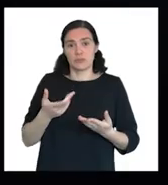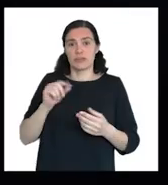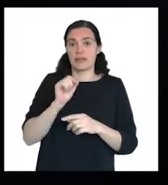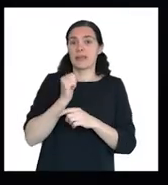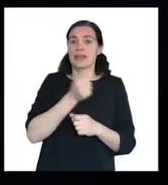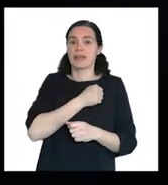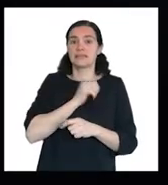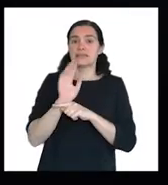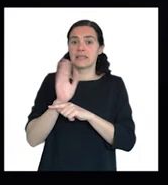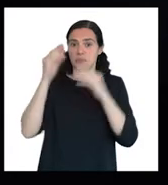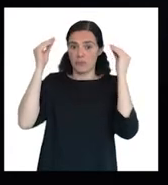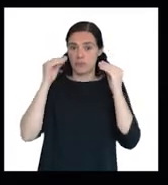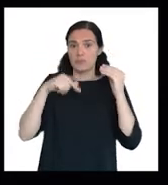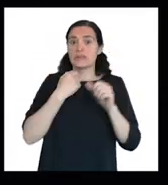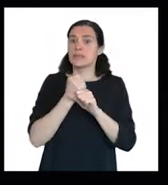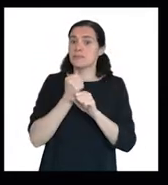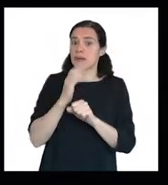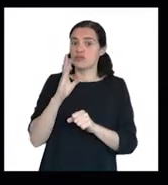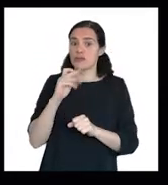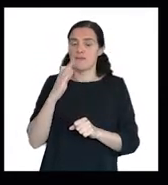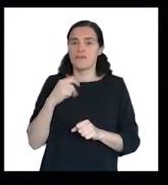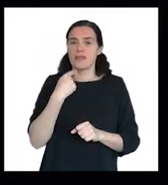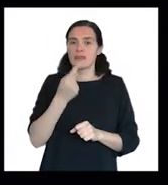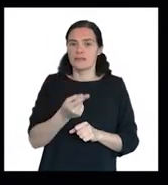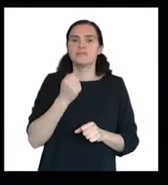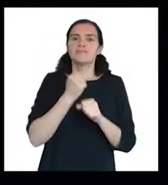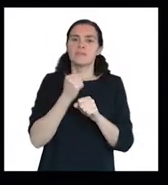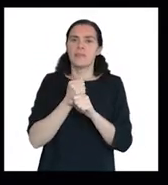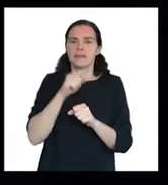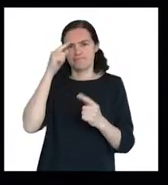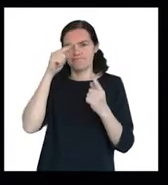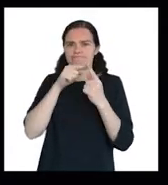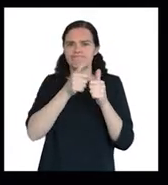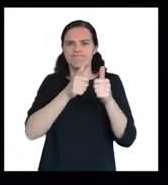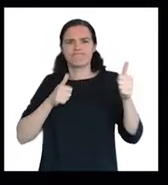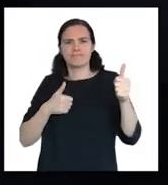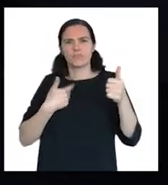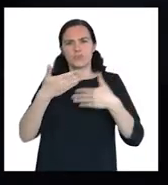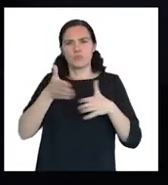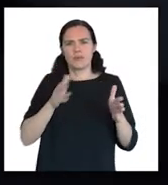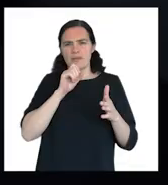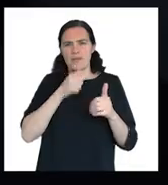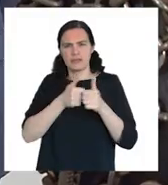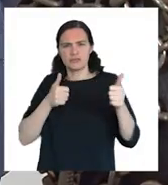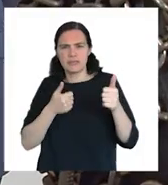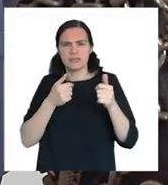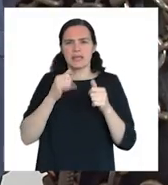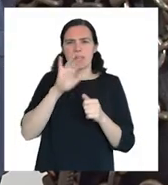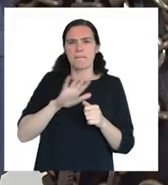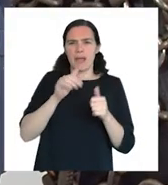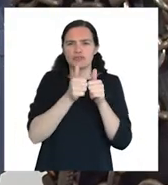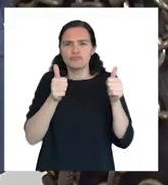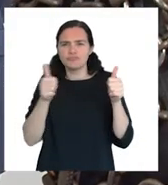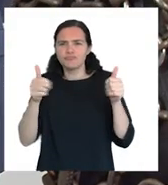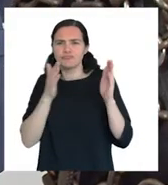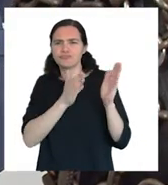Cinema Manoel de Oliveira. A obra do Jafa, como o Filipe dizia, é uma obra que trabalha na distância e no espaço aberto pela distância